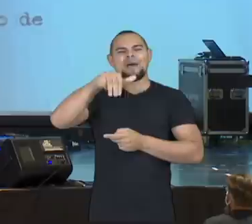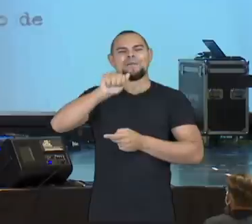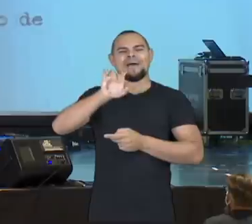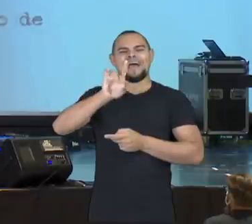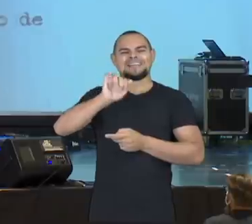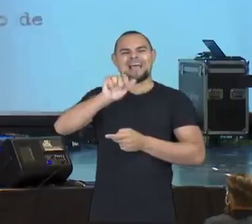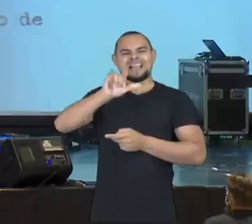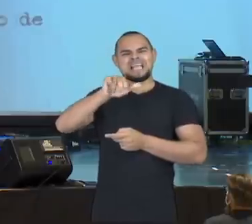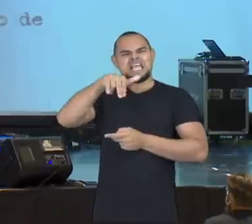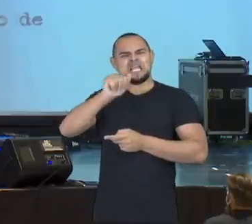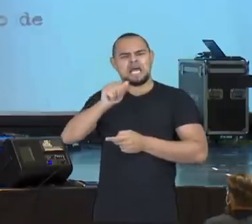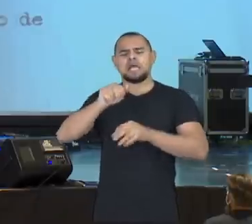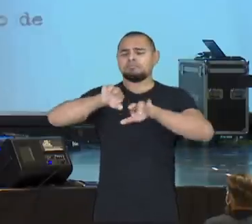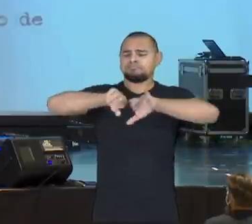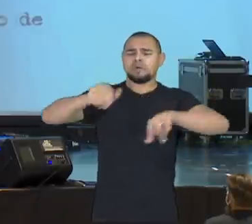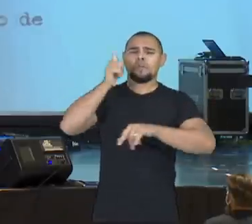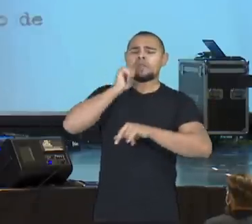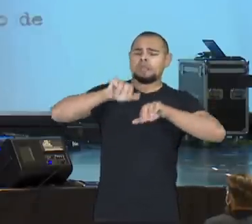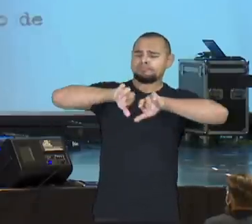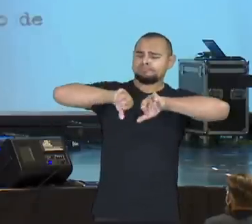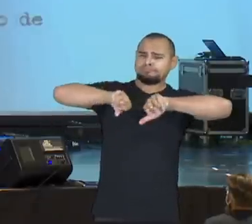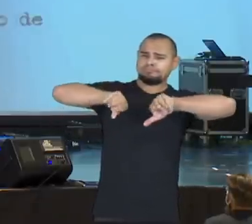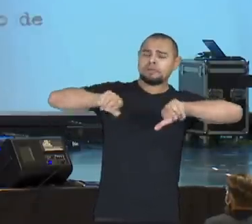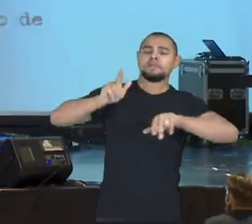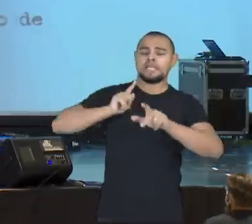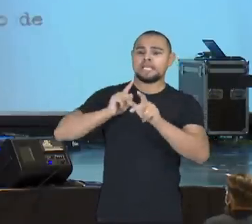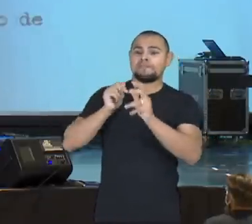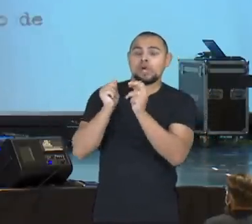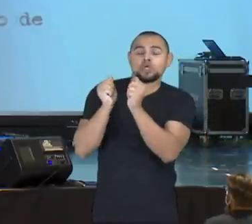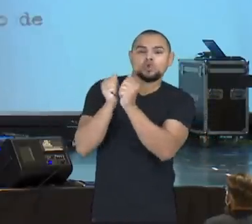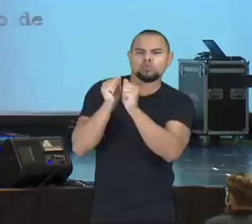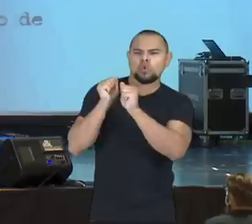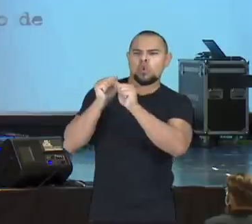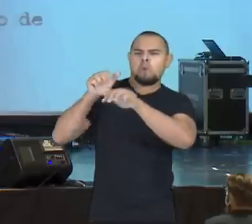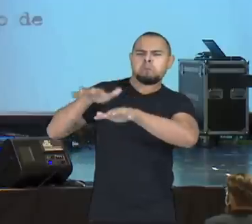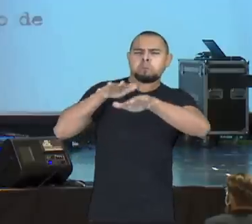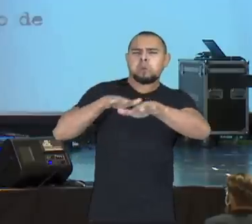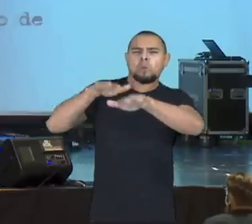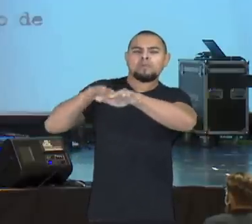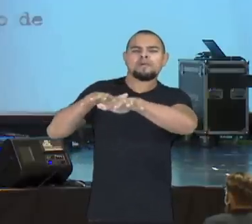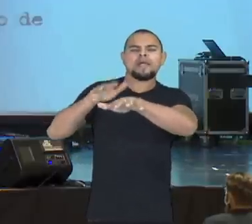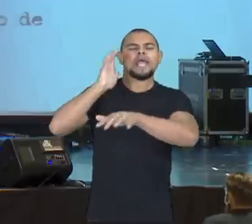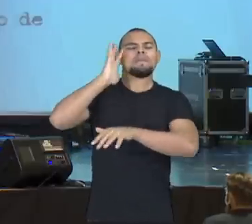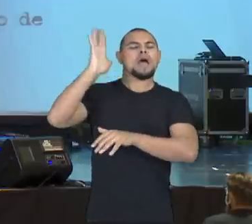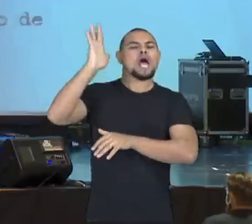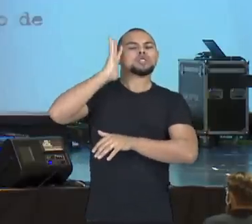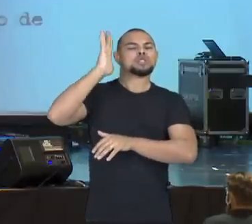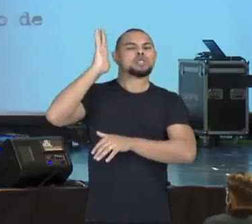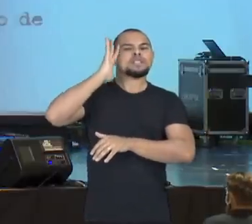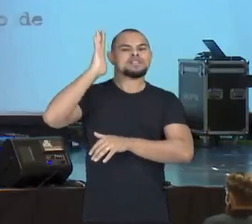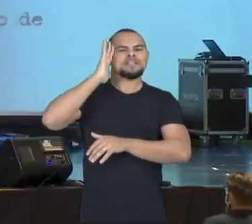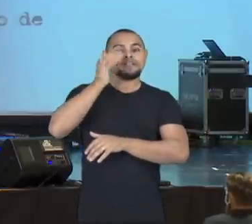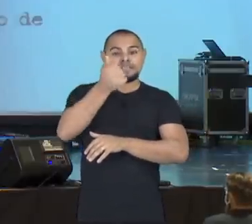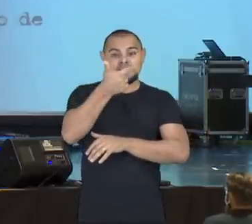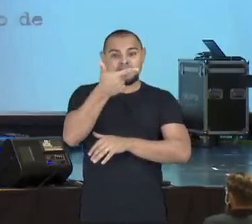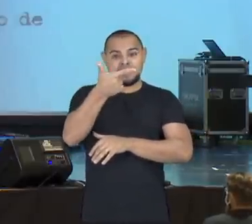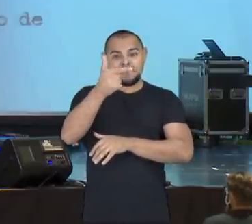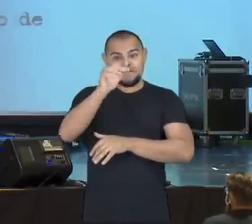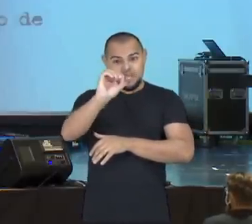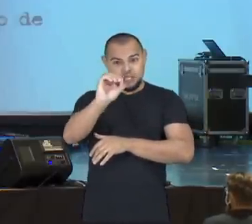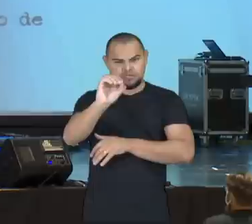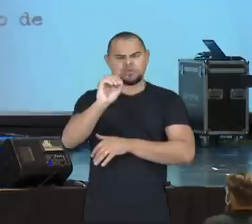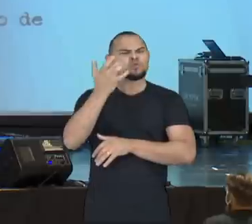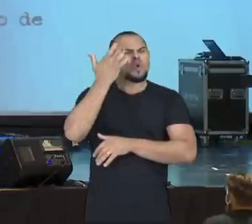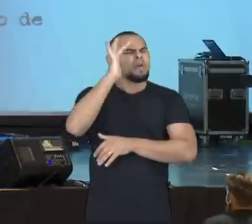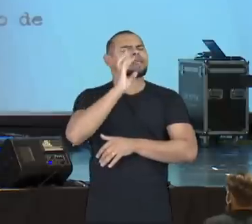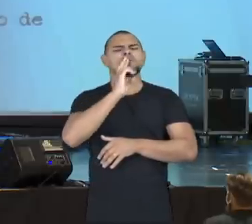mulheres importantes na história da Escritura. Imagina se aquele grupo nuclear dos 12 e o núcleo estendido dos 120 não